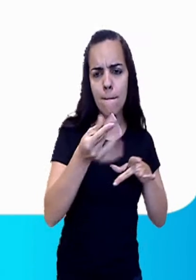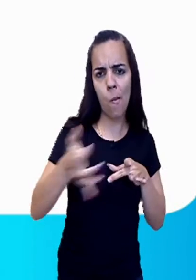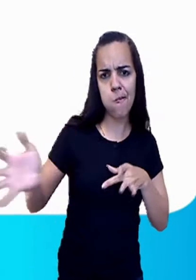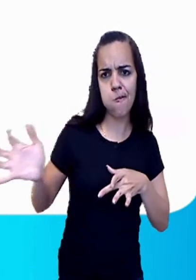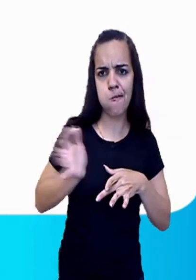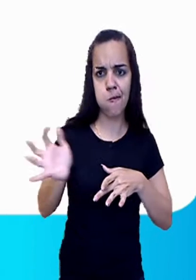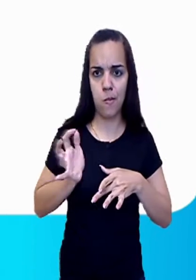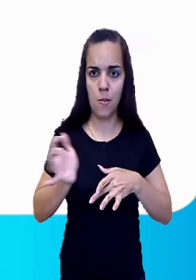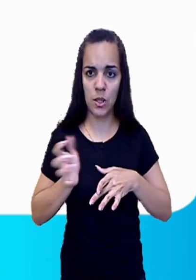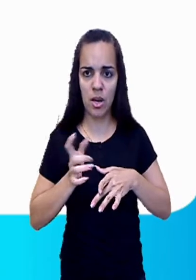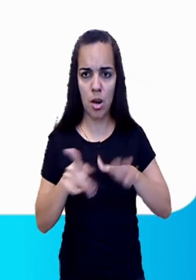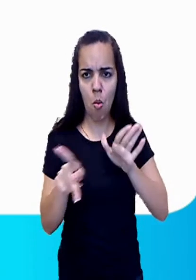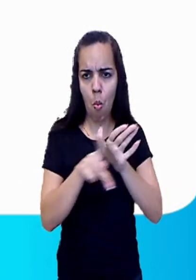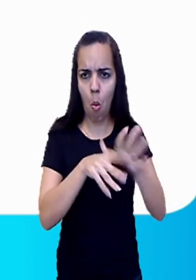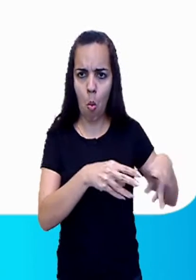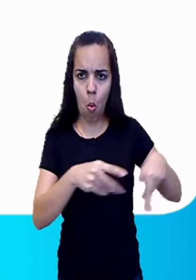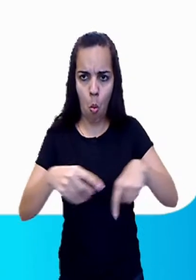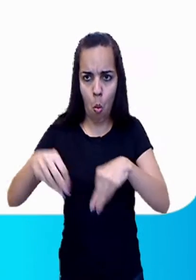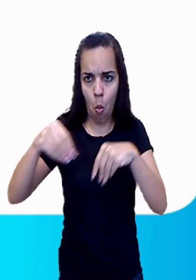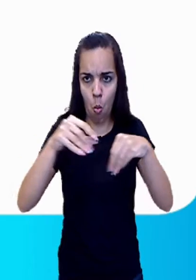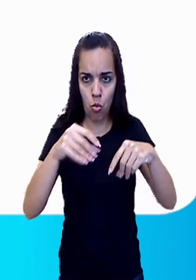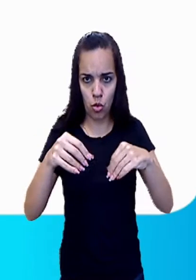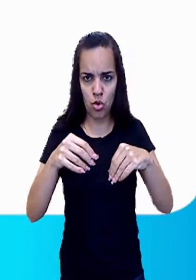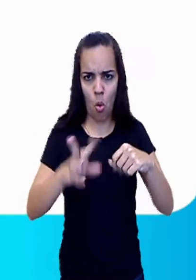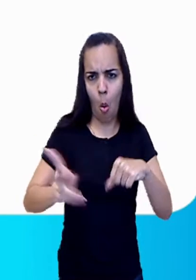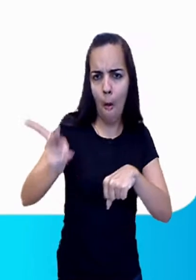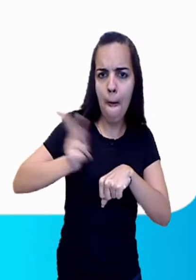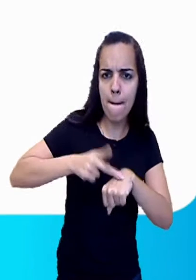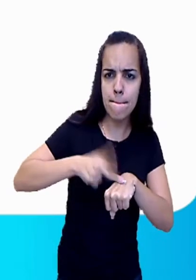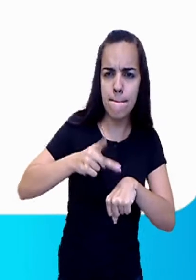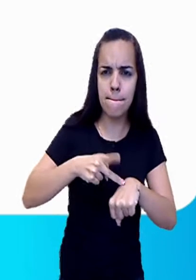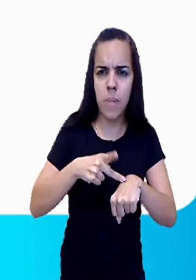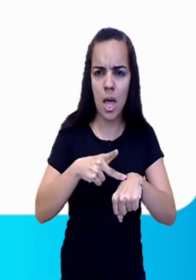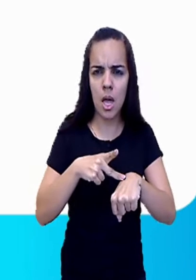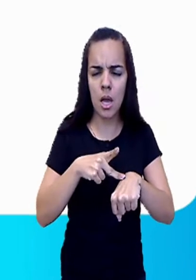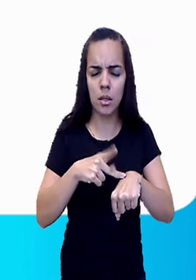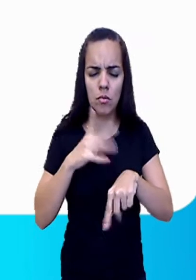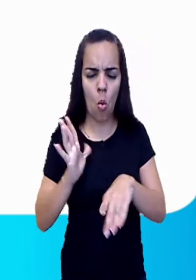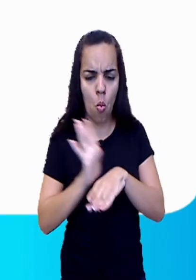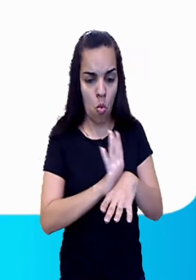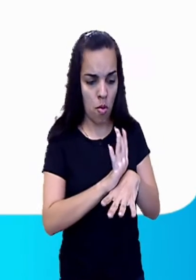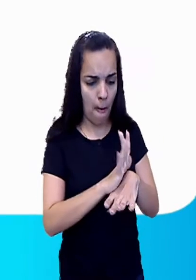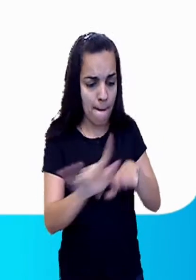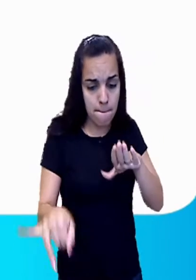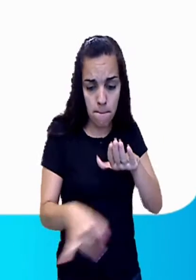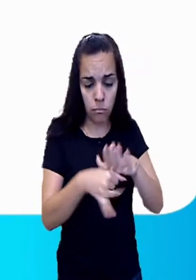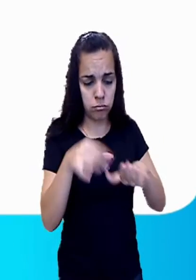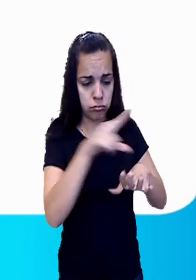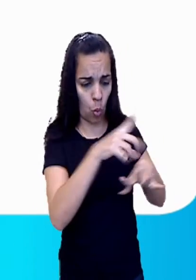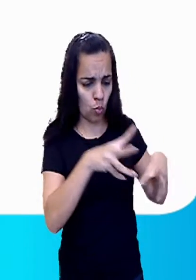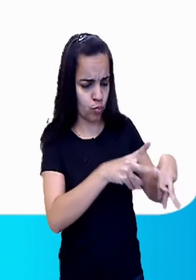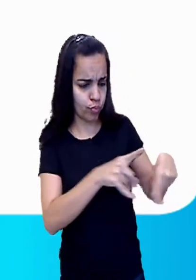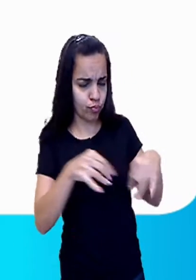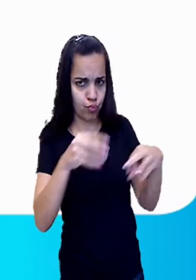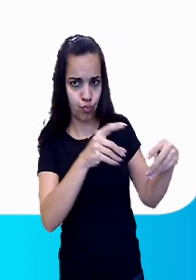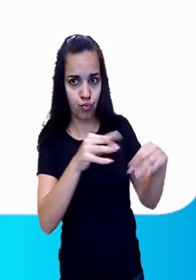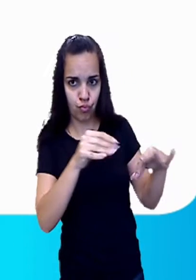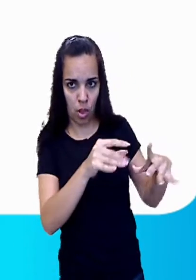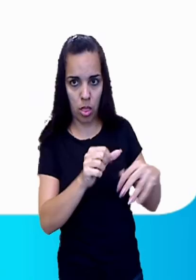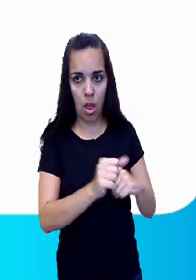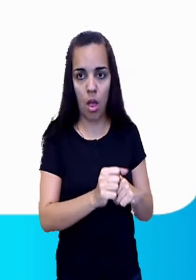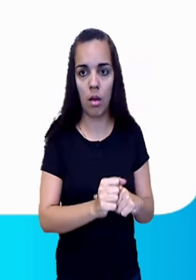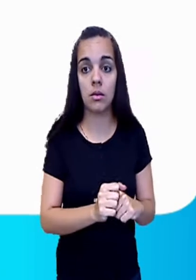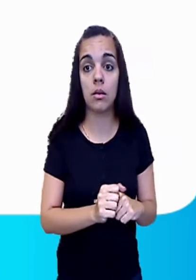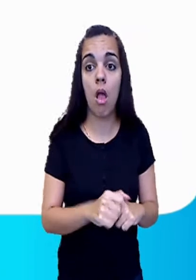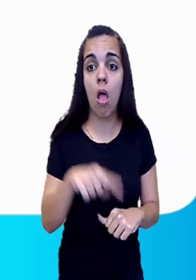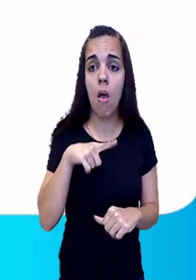do solo e de formação rochosas que compõem a estrutura terrestre. Trata-se,